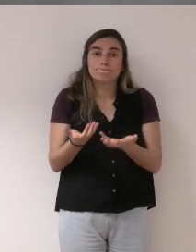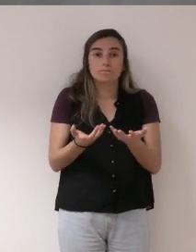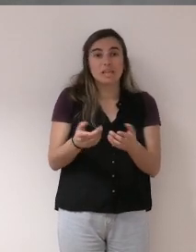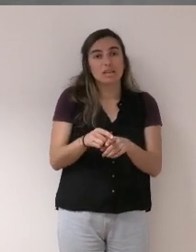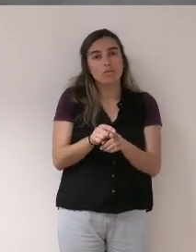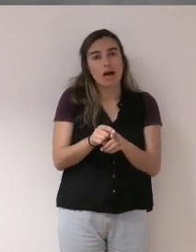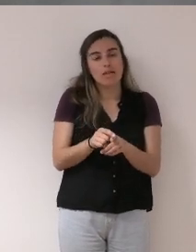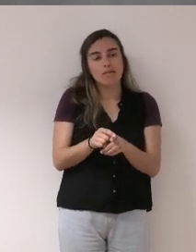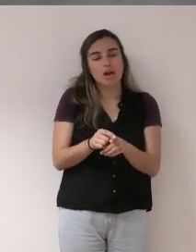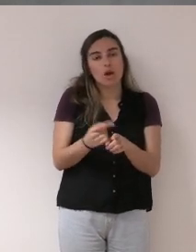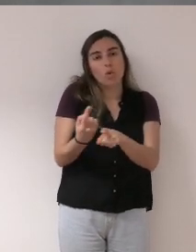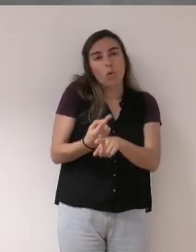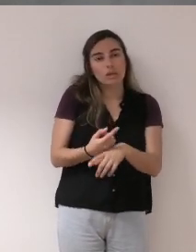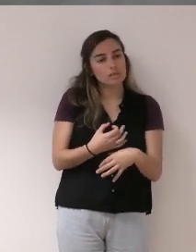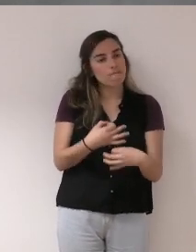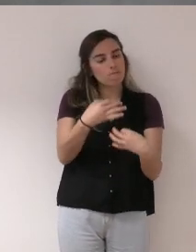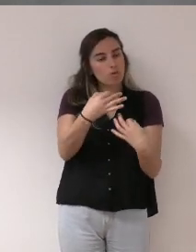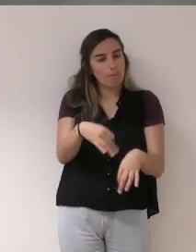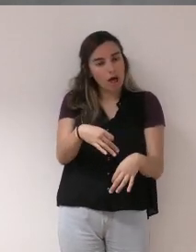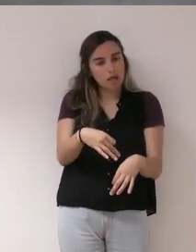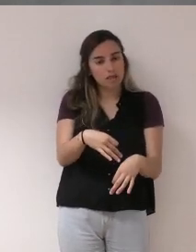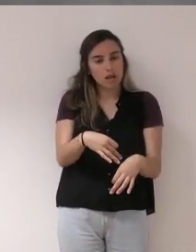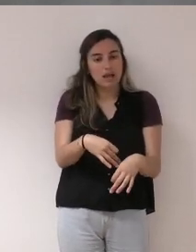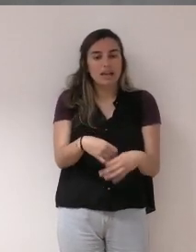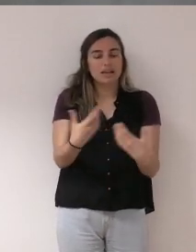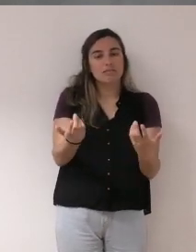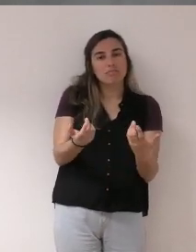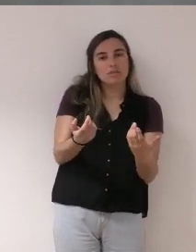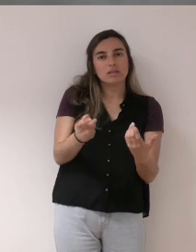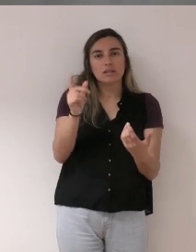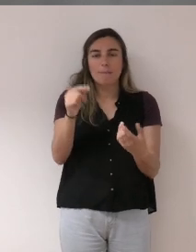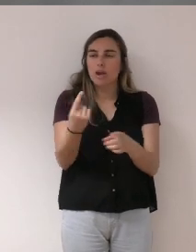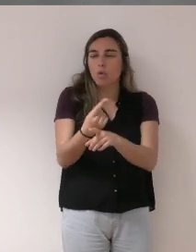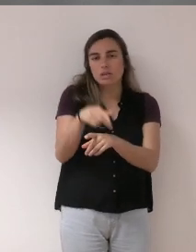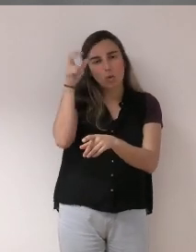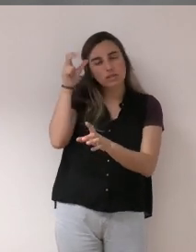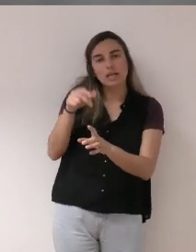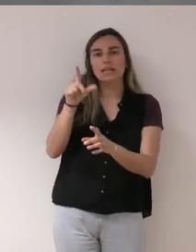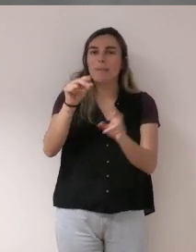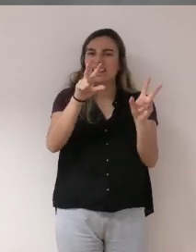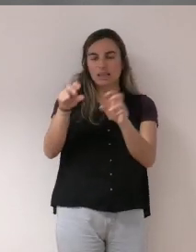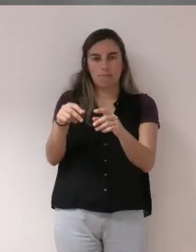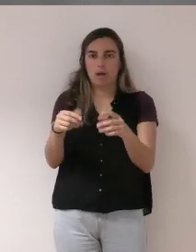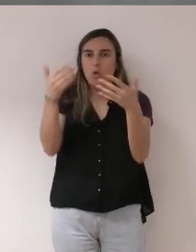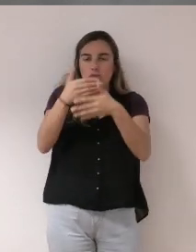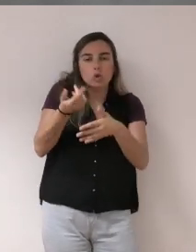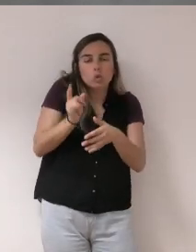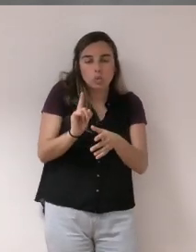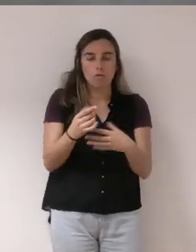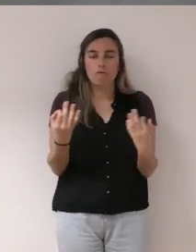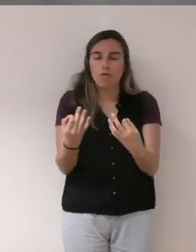a inventividade formal com aquilo que é a inventividade conceptual ou temática, etc., etc. De alguma